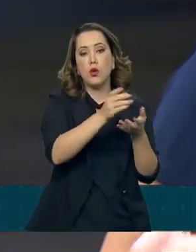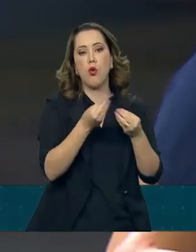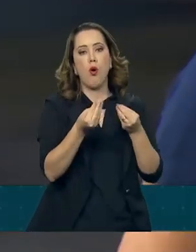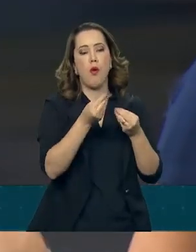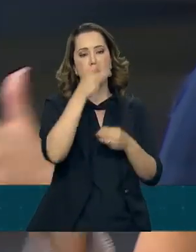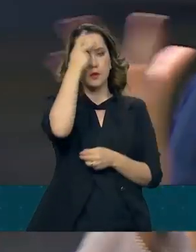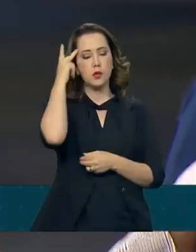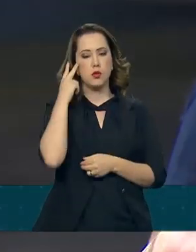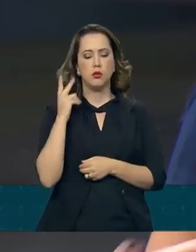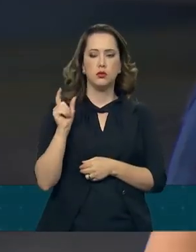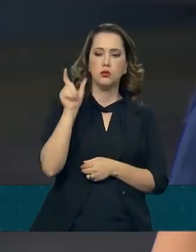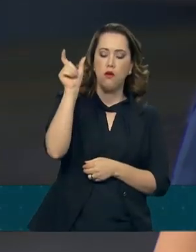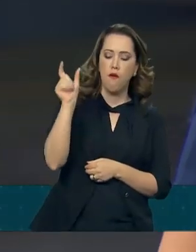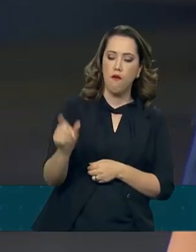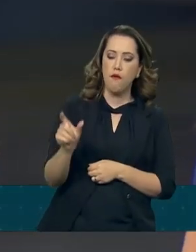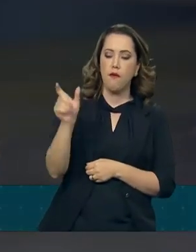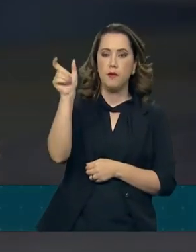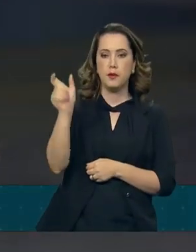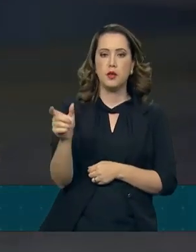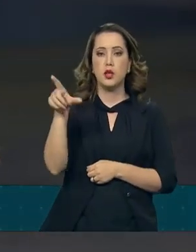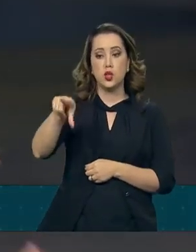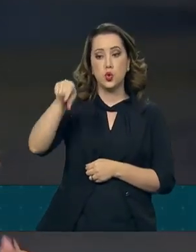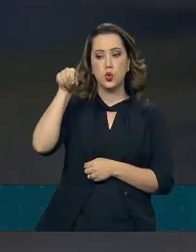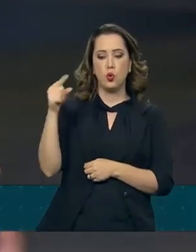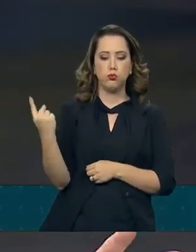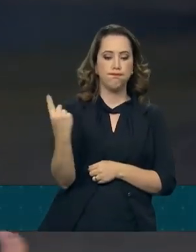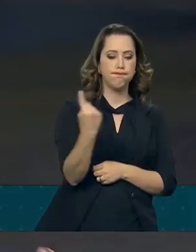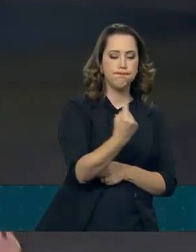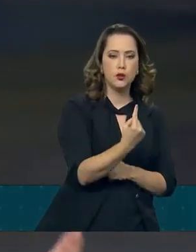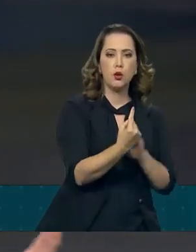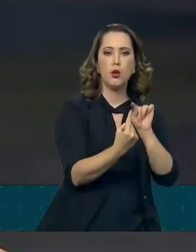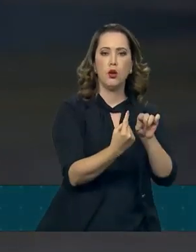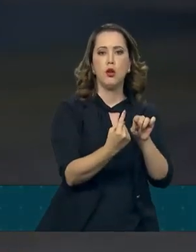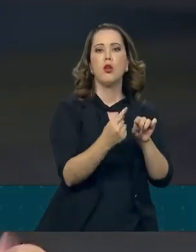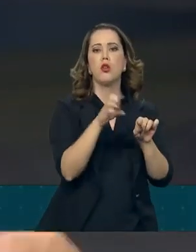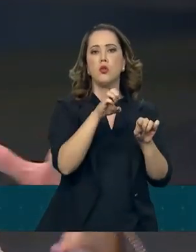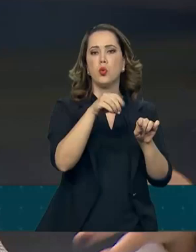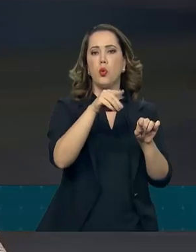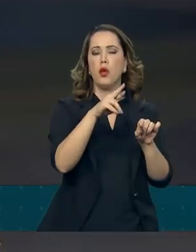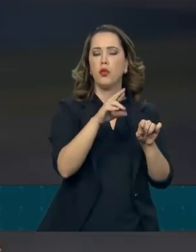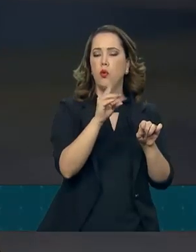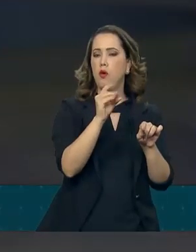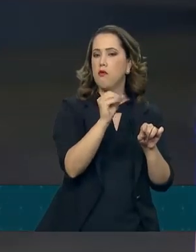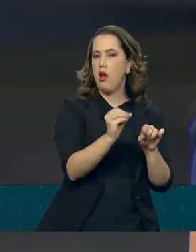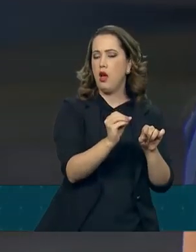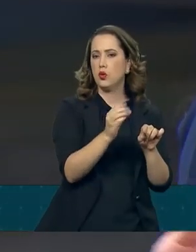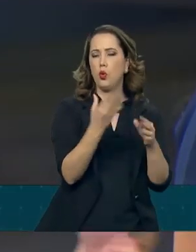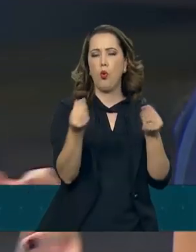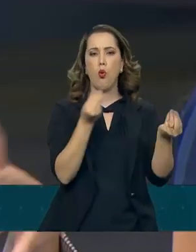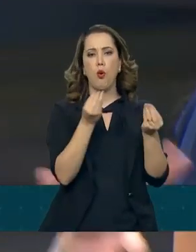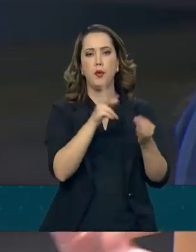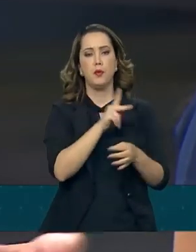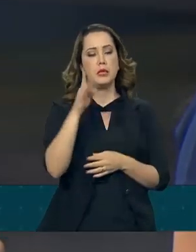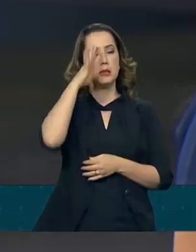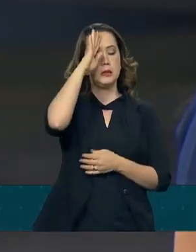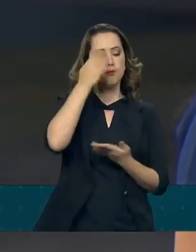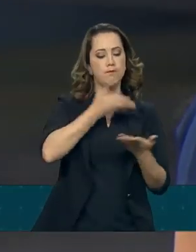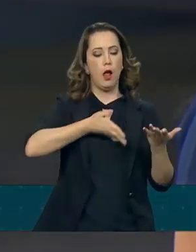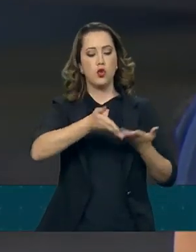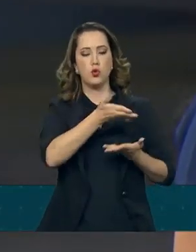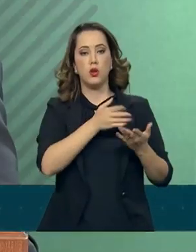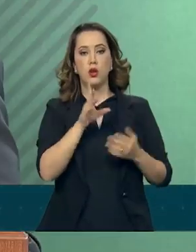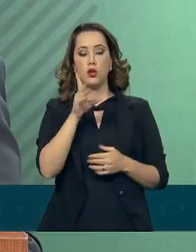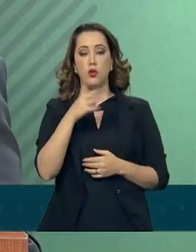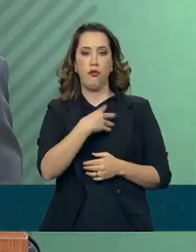eduardo é pelo senado caso ele vá ser sabatinado como que o presidente tem articulado essa questão do filho propriamente com os senadores